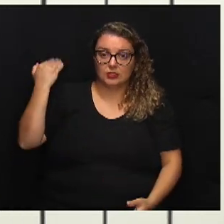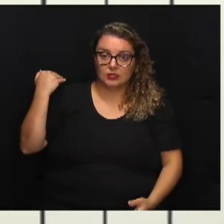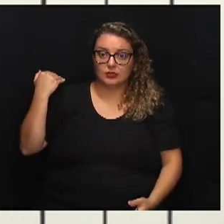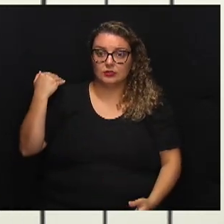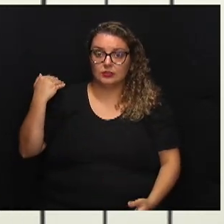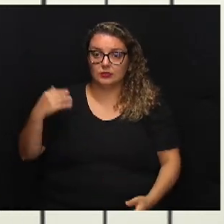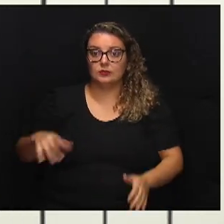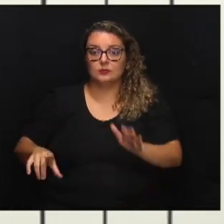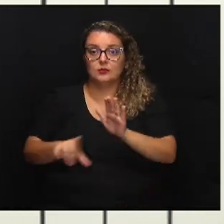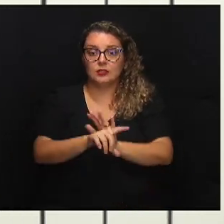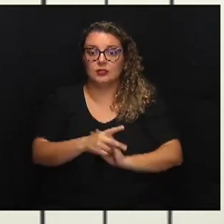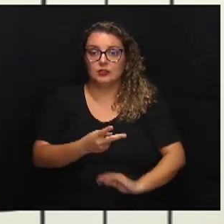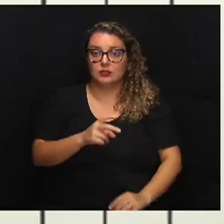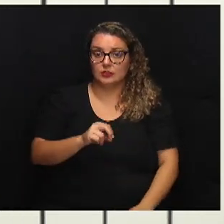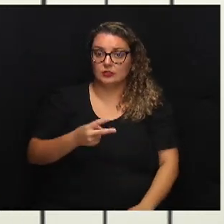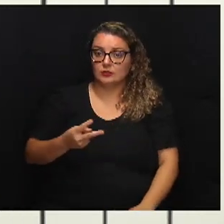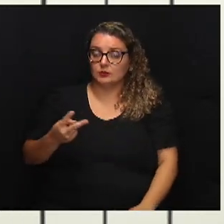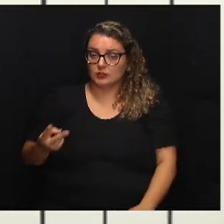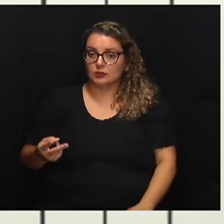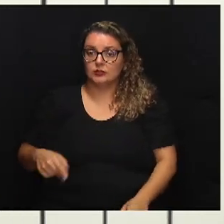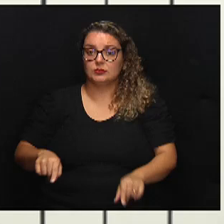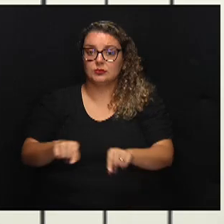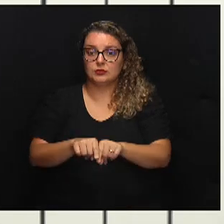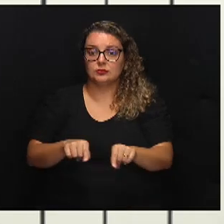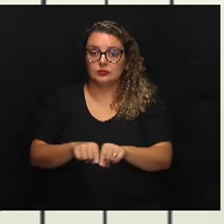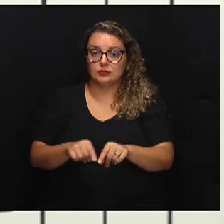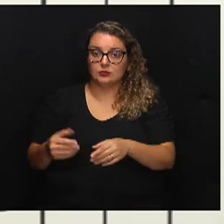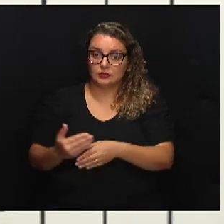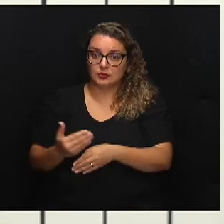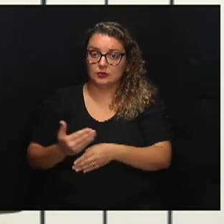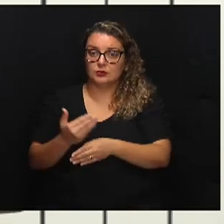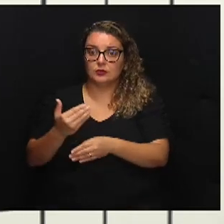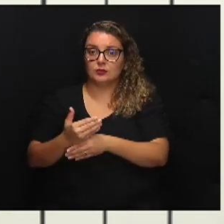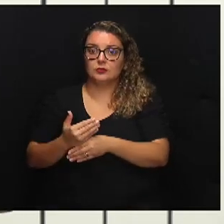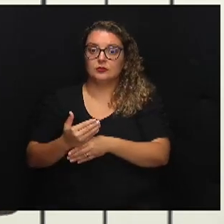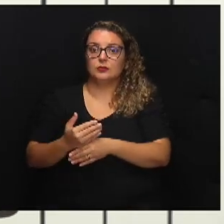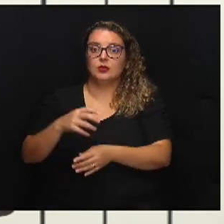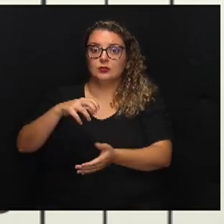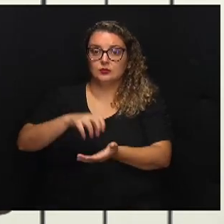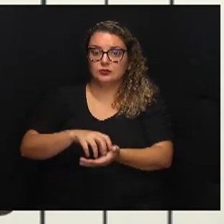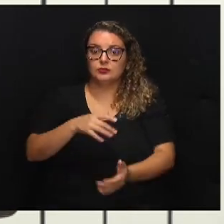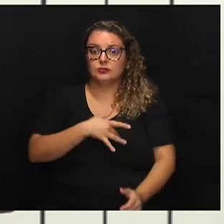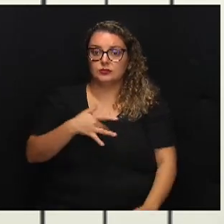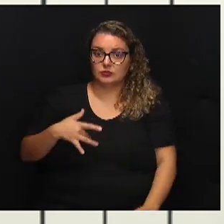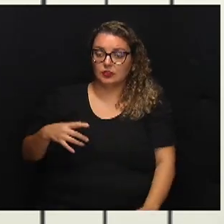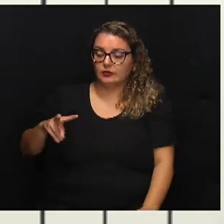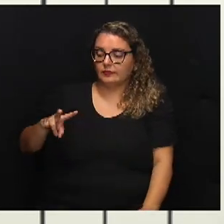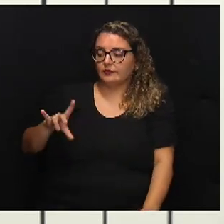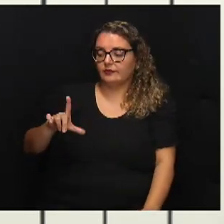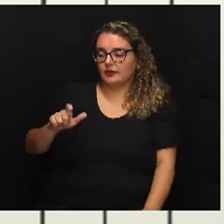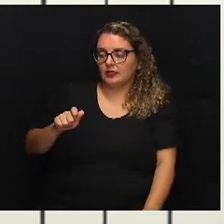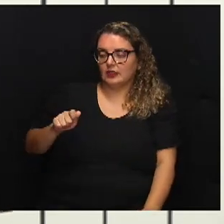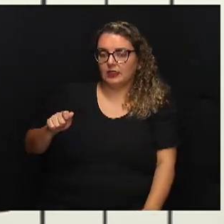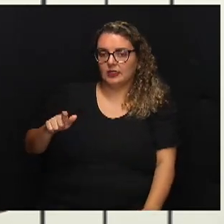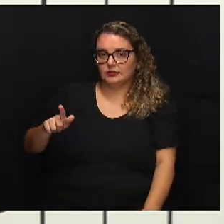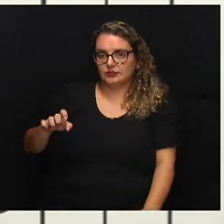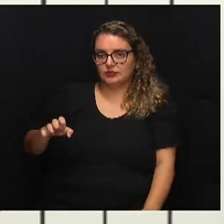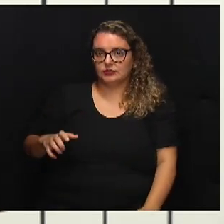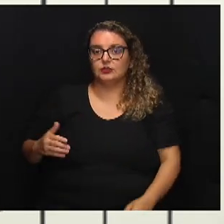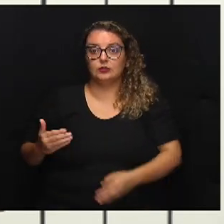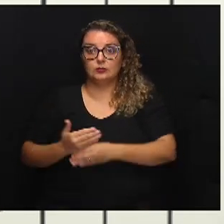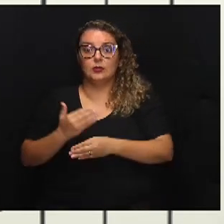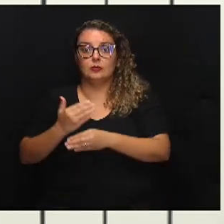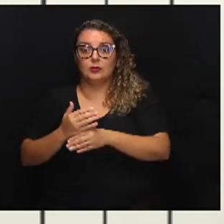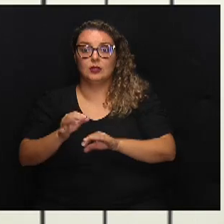lei de 2022 e também da construção de onde será o Centro de Saúde Village, uma obra contemplada